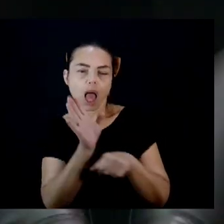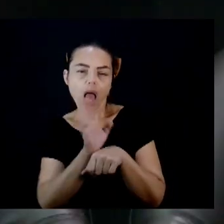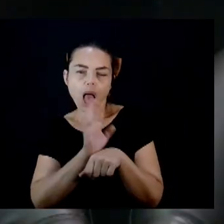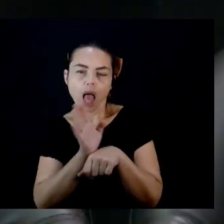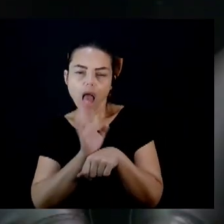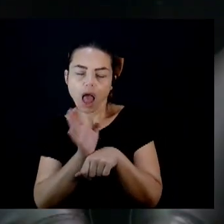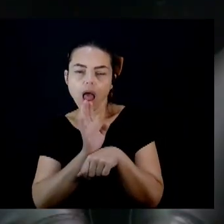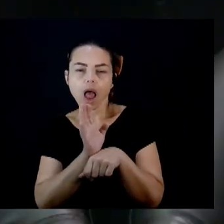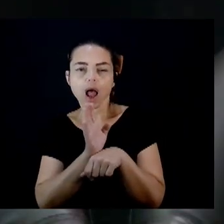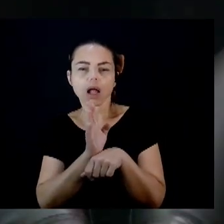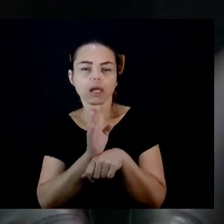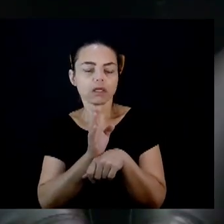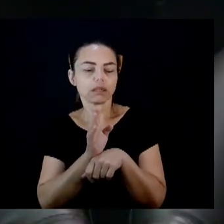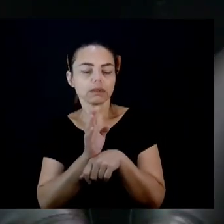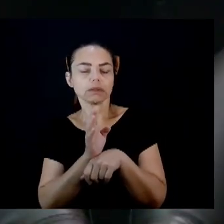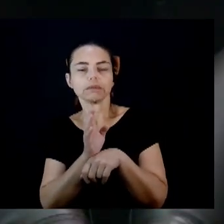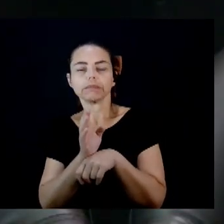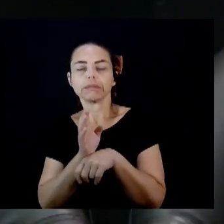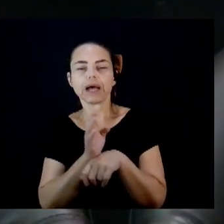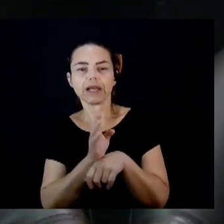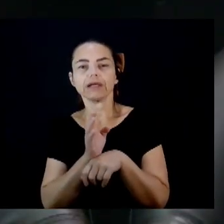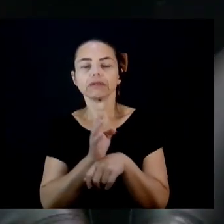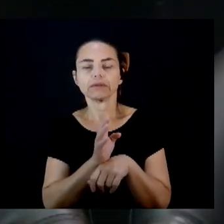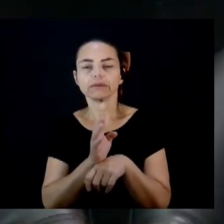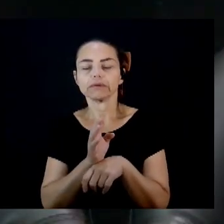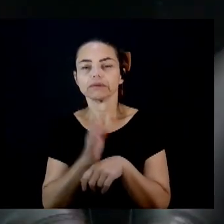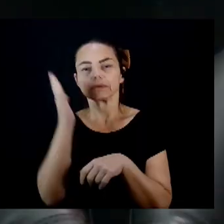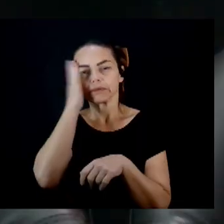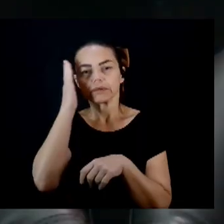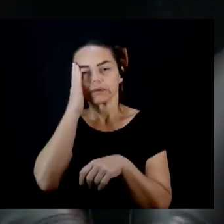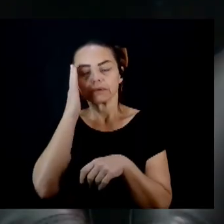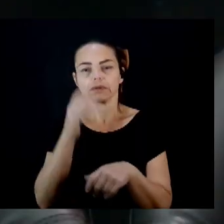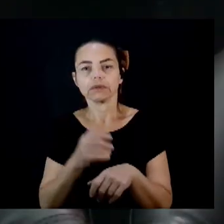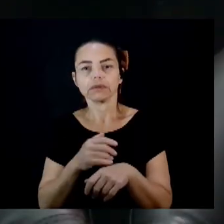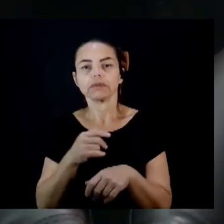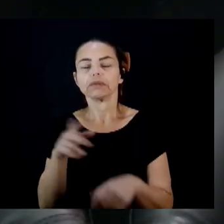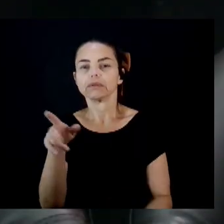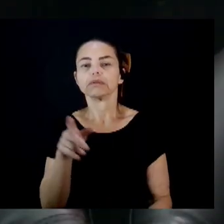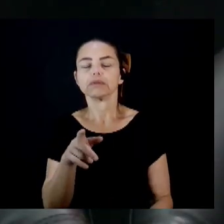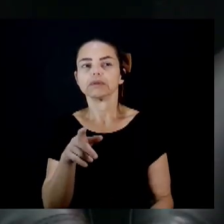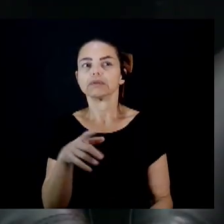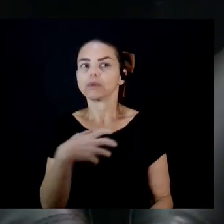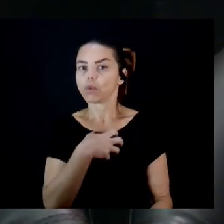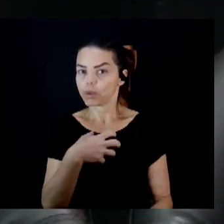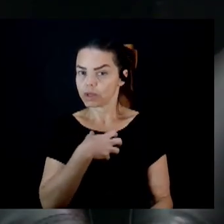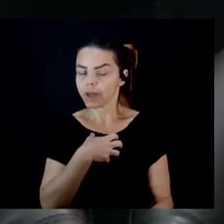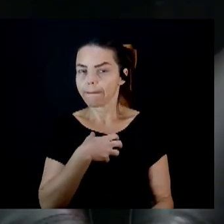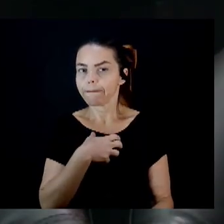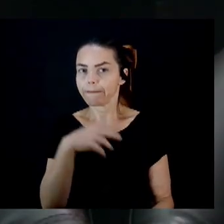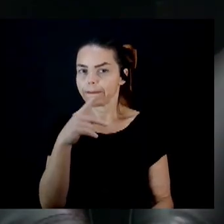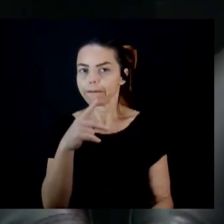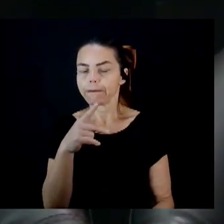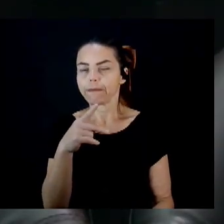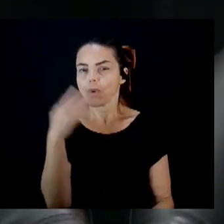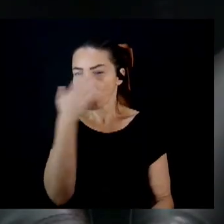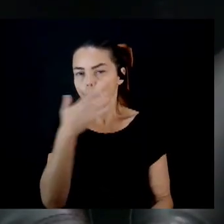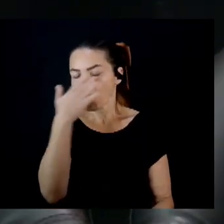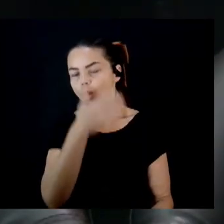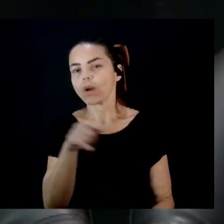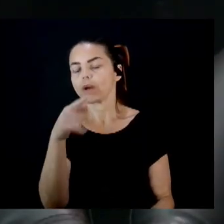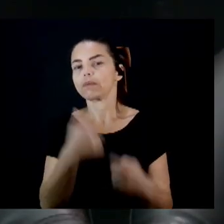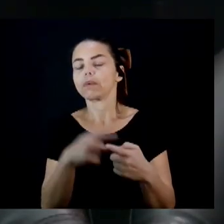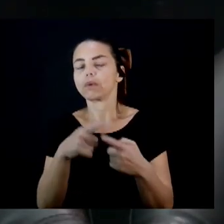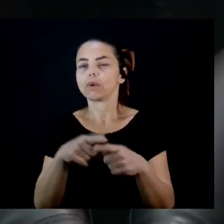manda, ok. Mas a gente tem que entender que ela pode ser, na verdade, um sintoma. Por que ele está usando